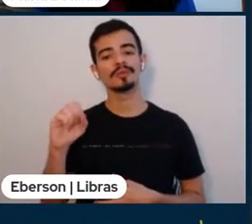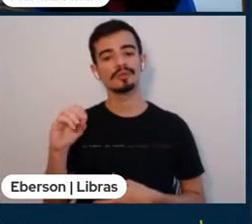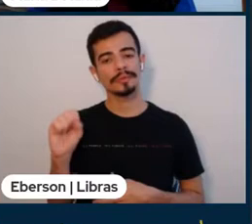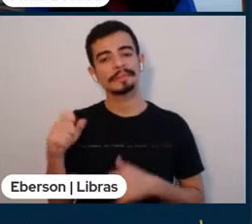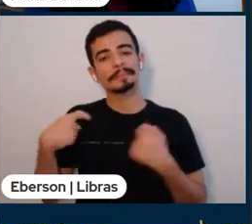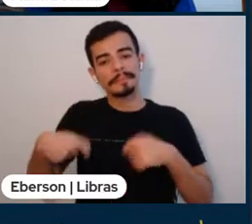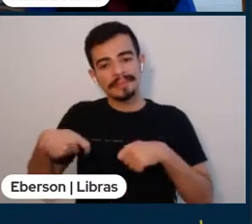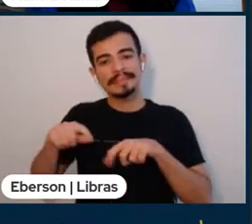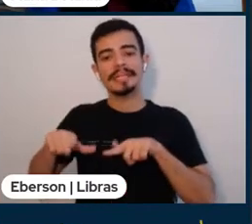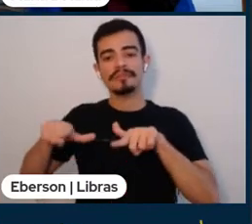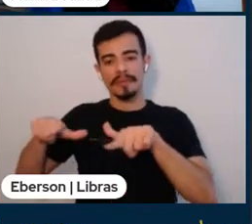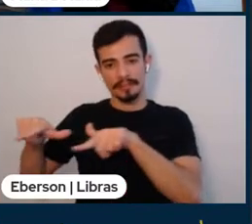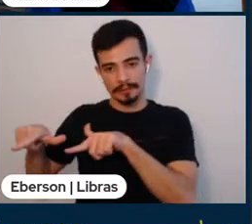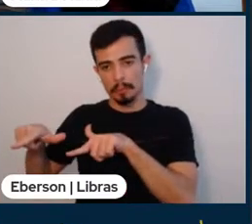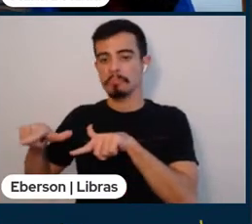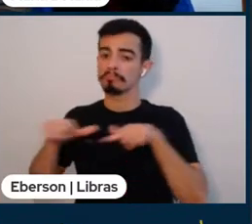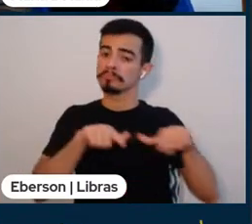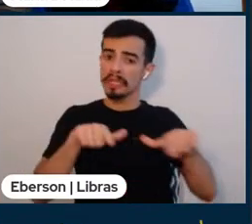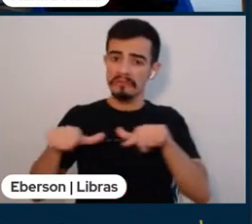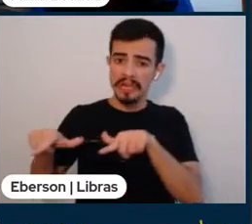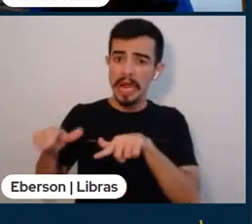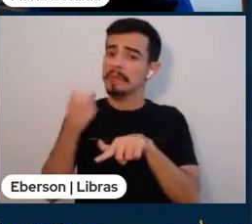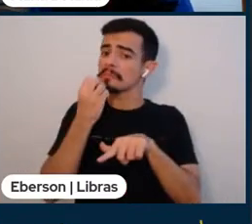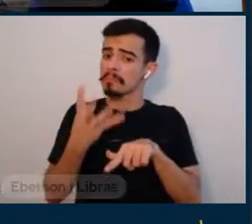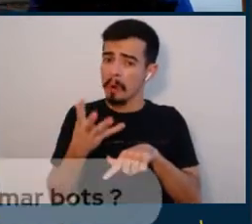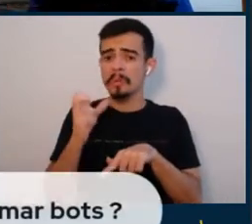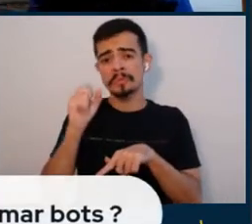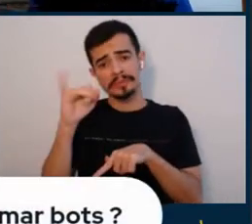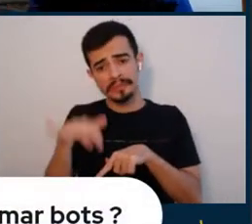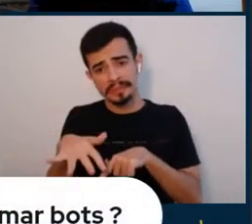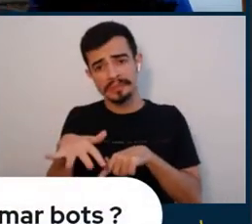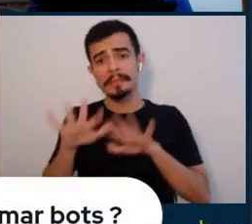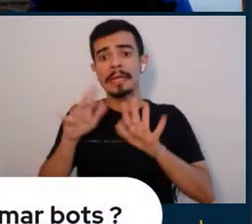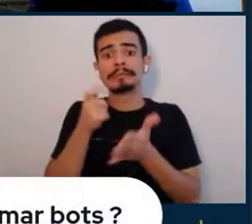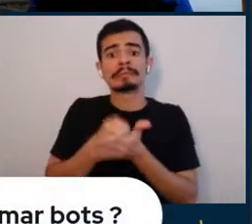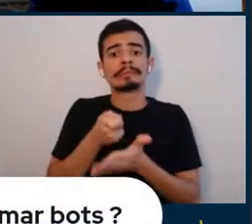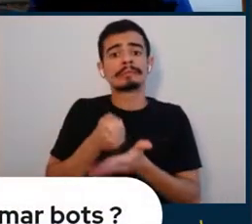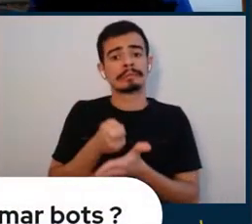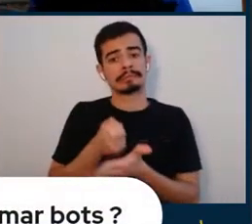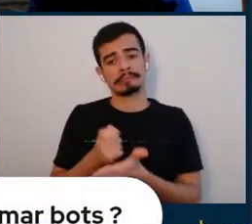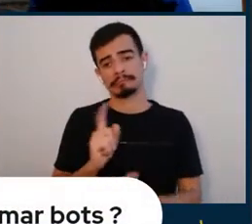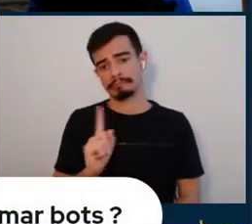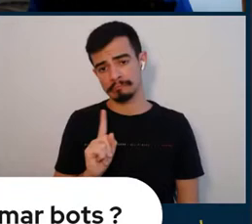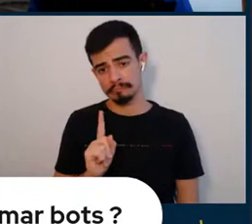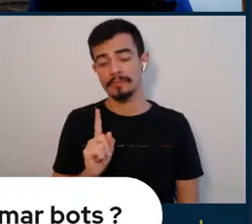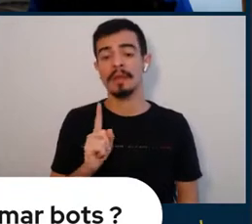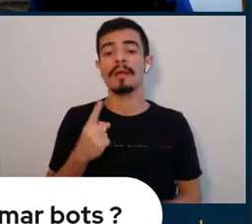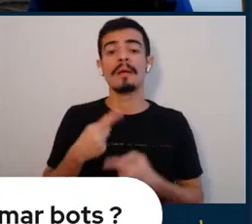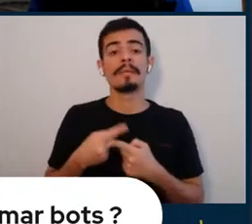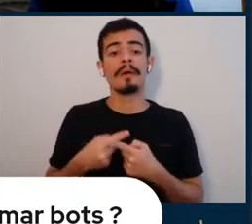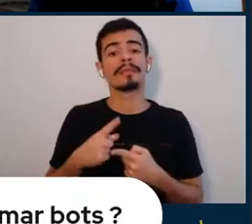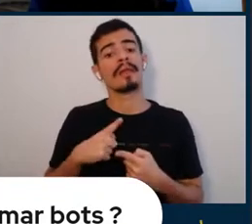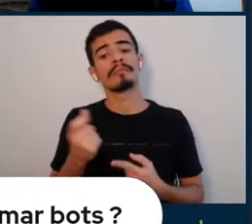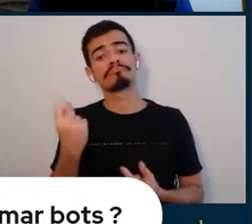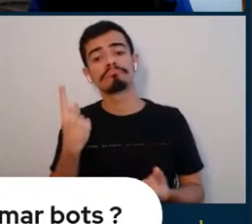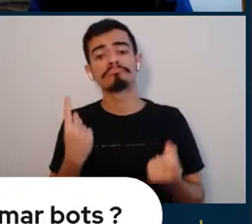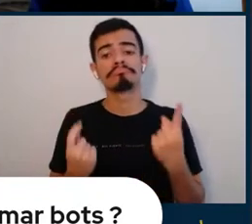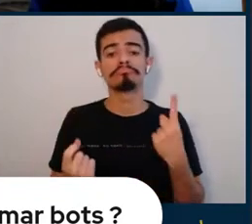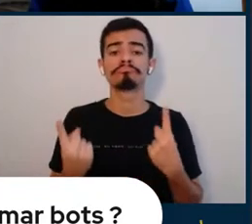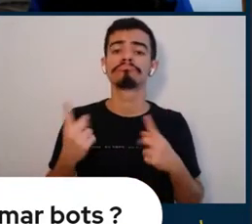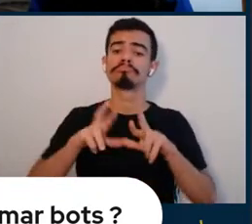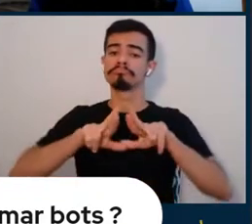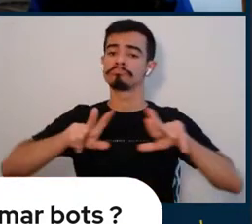É bom, são boas. Não tô falando que não são boas, tá? Mas são casos e casos, assim,